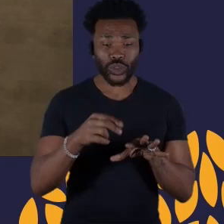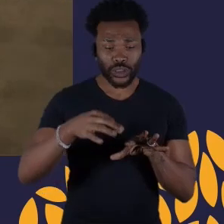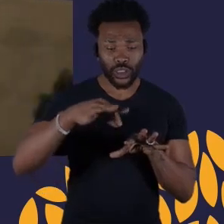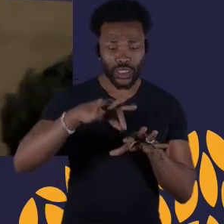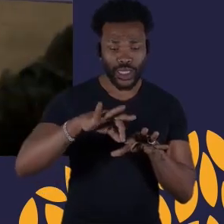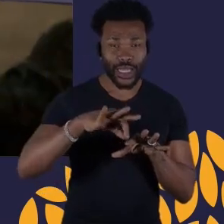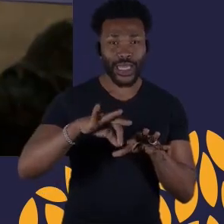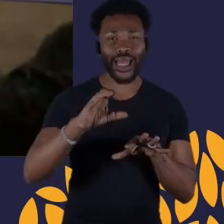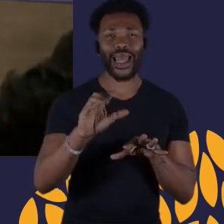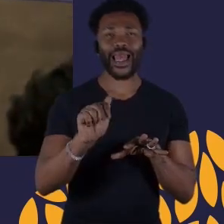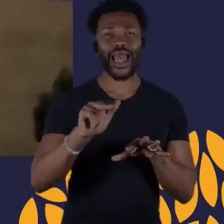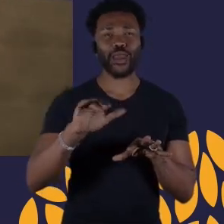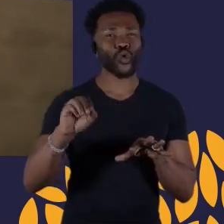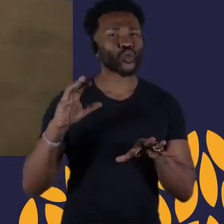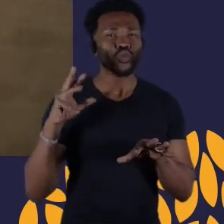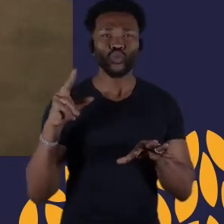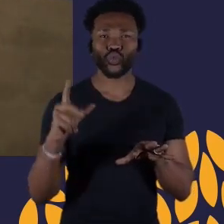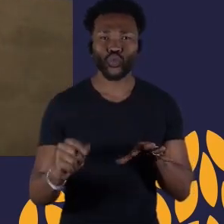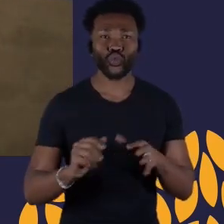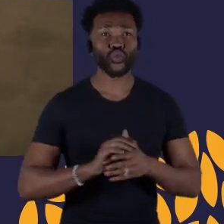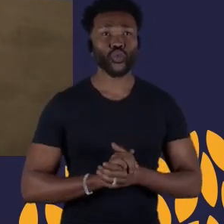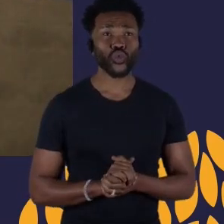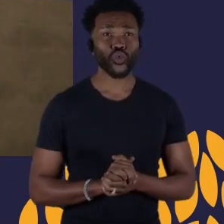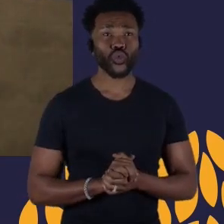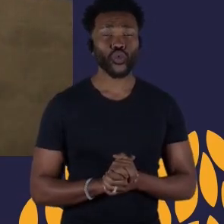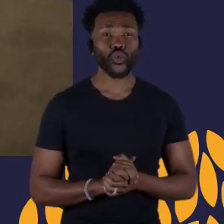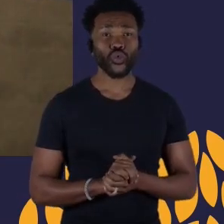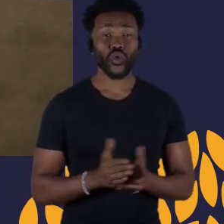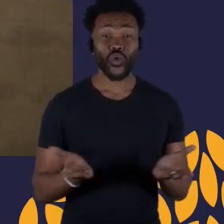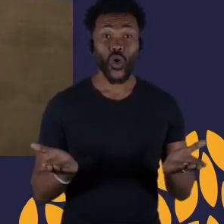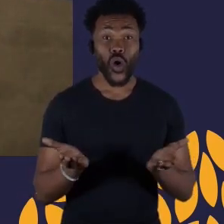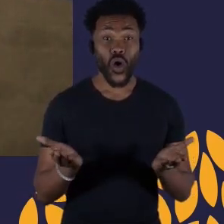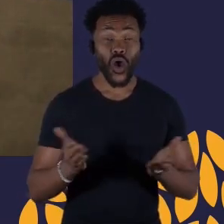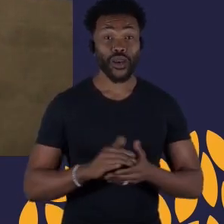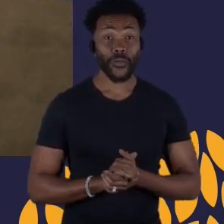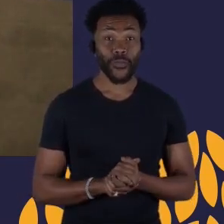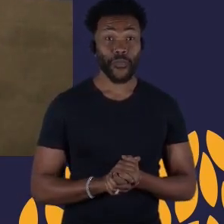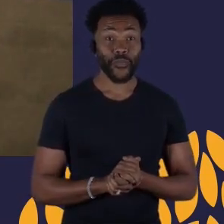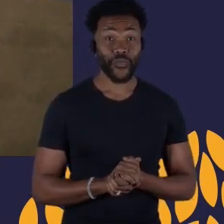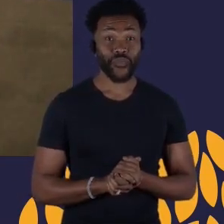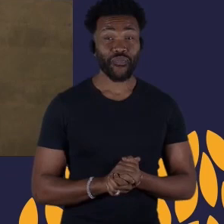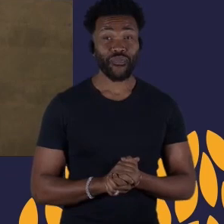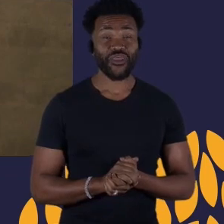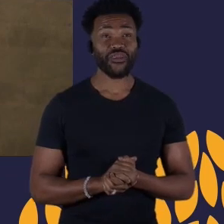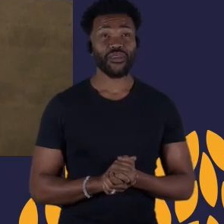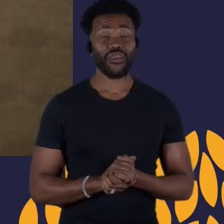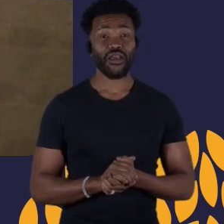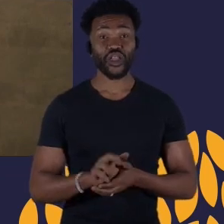cânhamo, isso, tudo é cânhamo. Não. Não é assim.